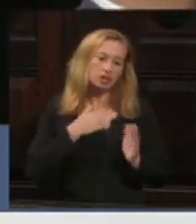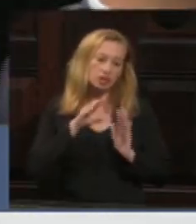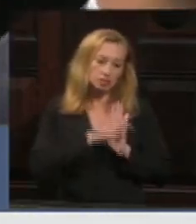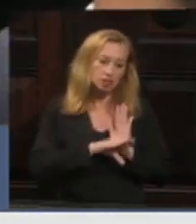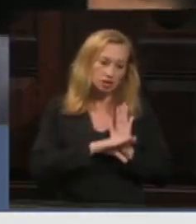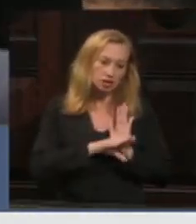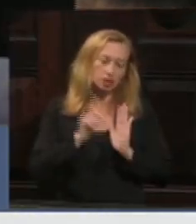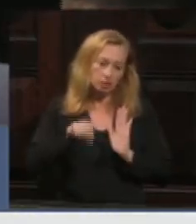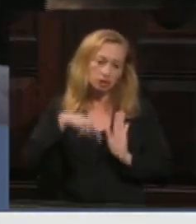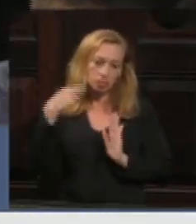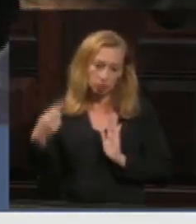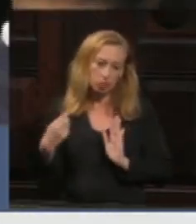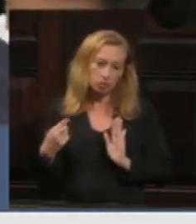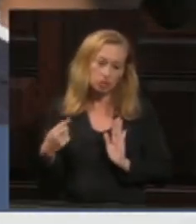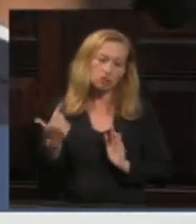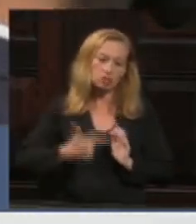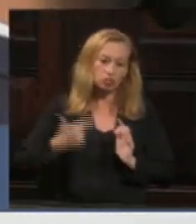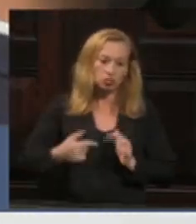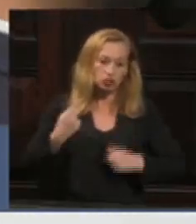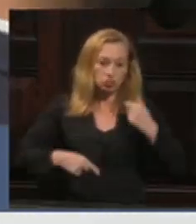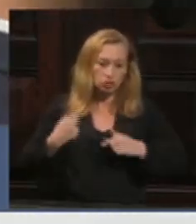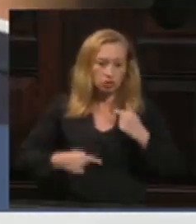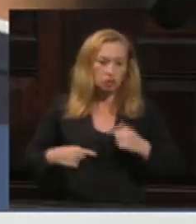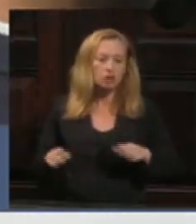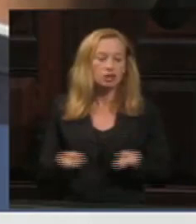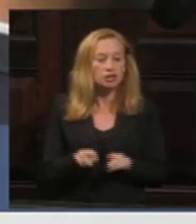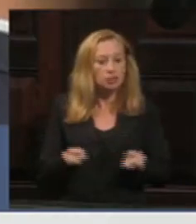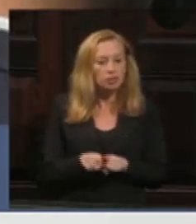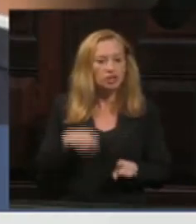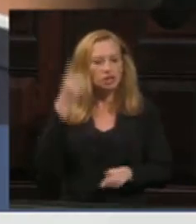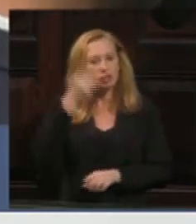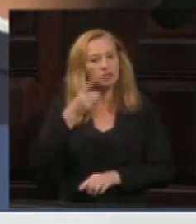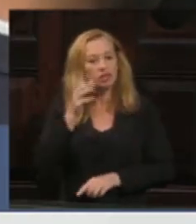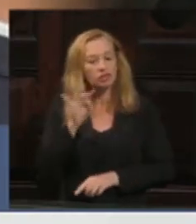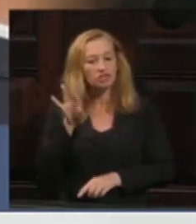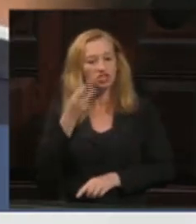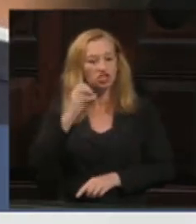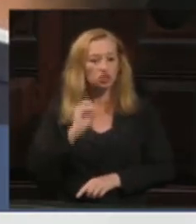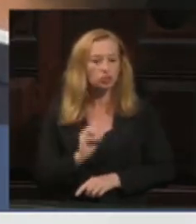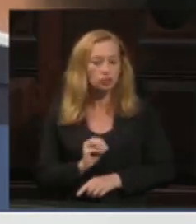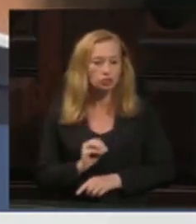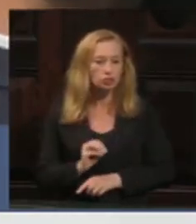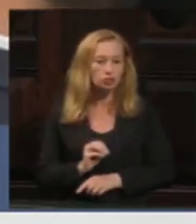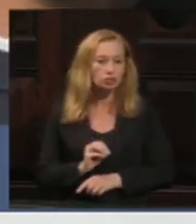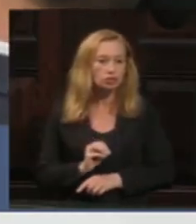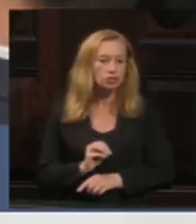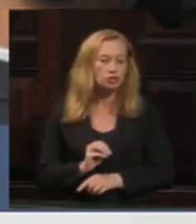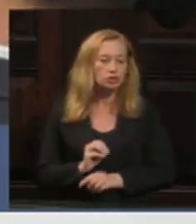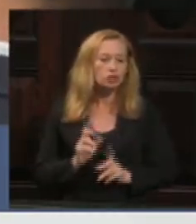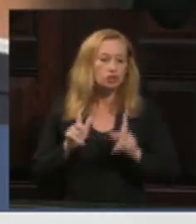sem prejuízo em segunda discussão. E também a deputada Mônica Francisco, no mesmo sentido.